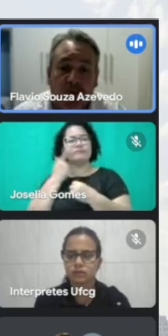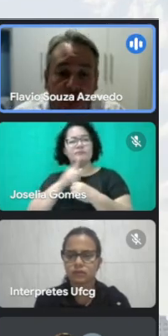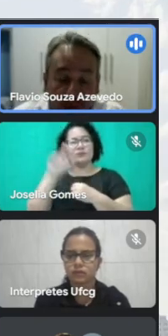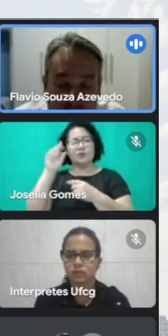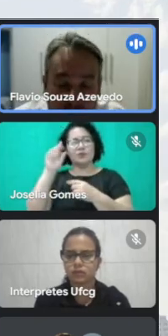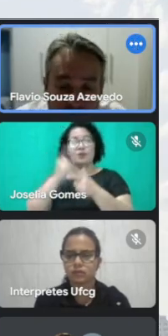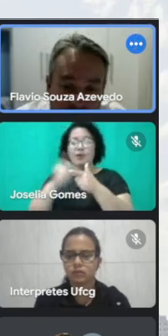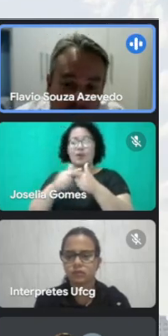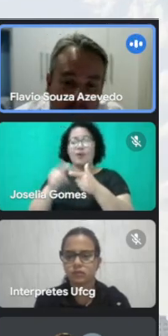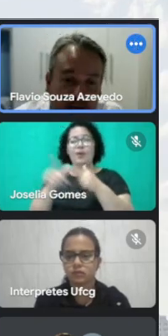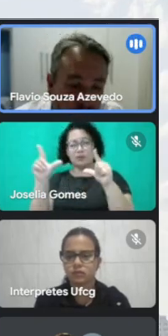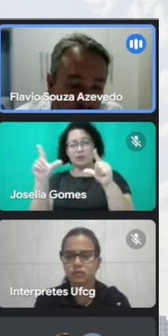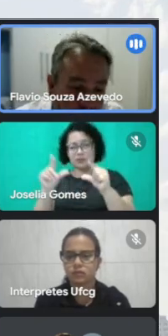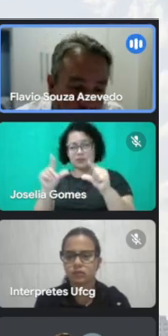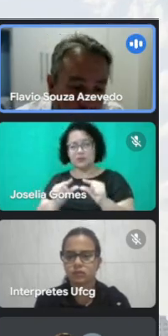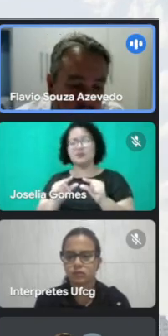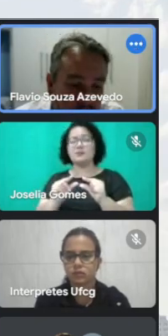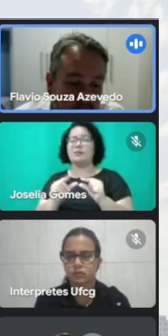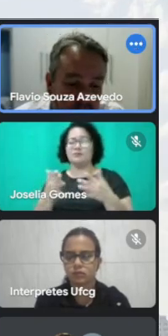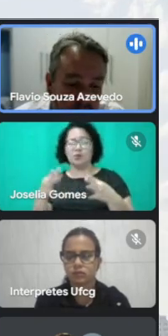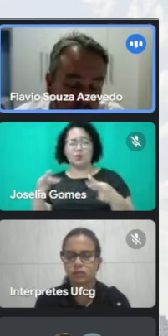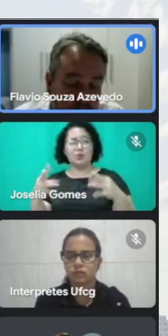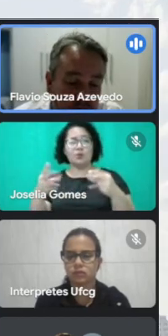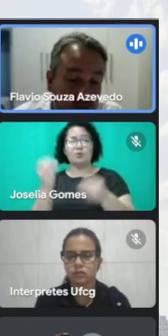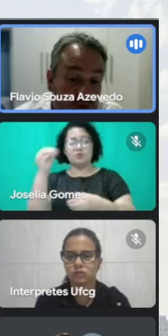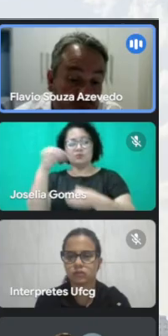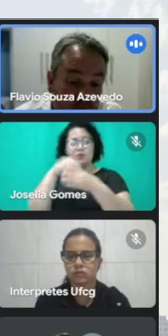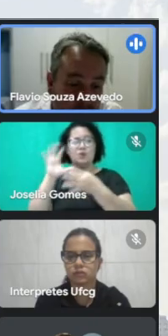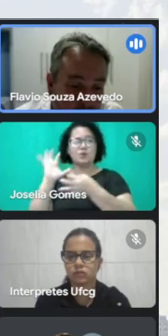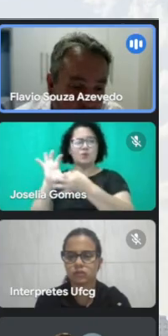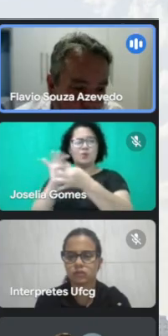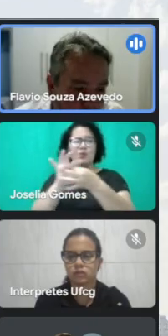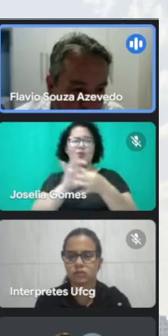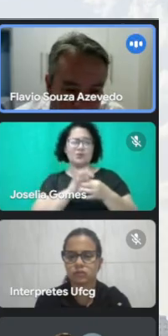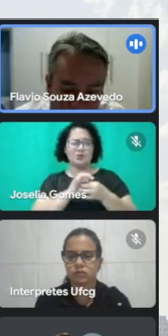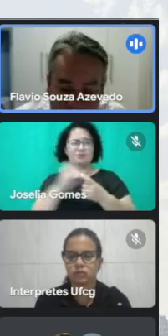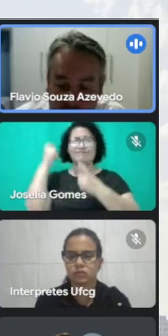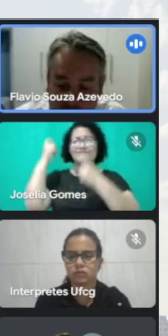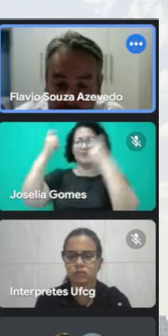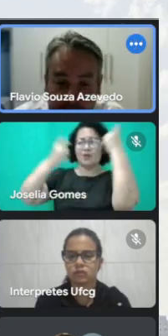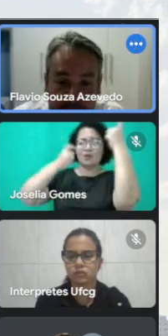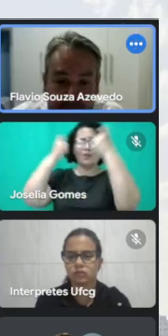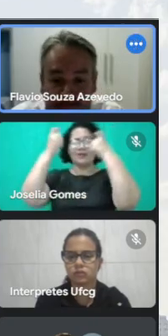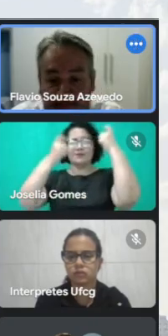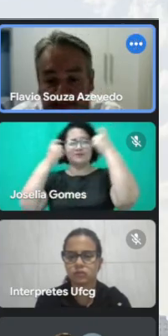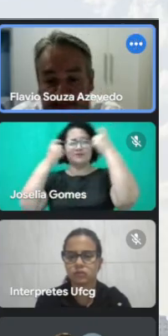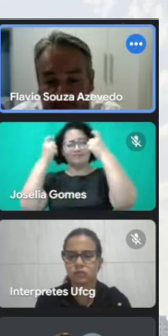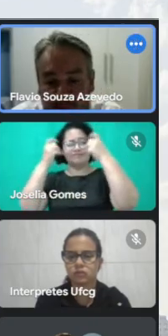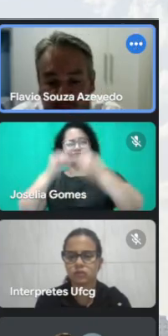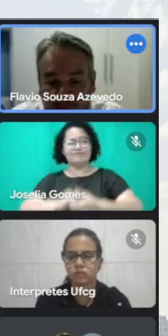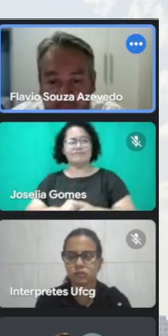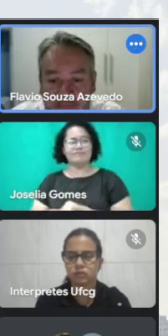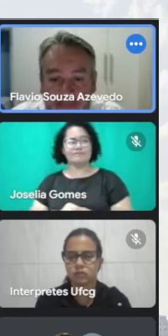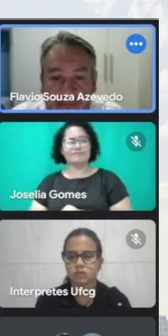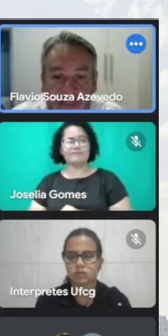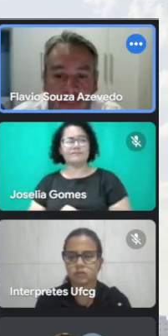Então, tudo isso faz parte desse contexto de perturbações nos processos hidrológicos naturais.